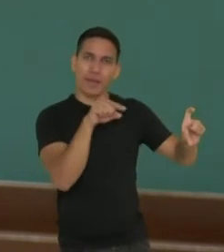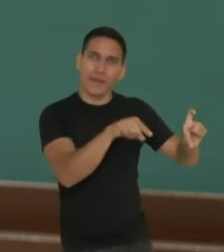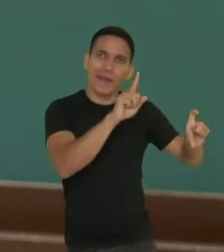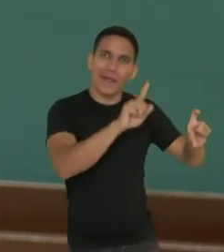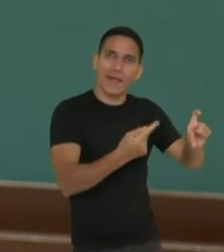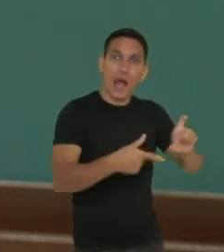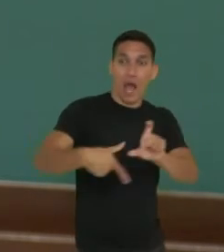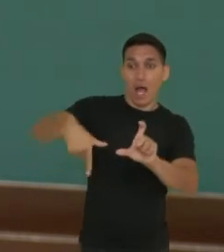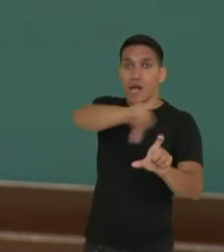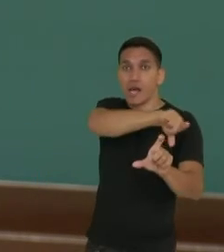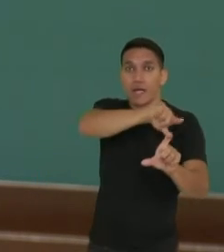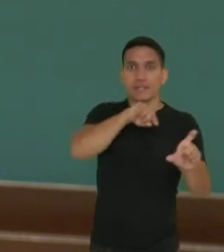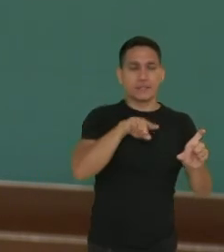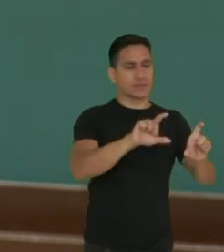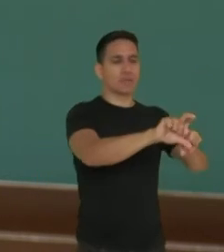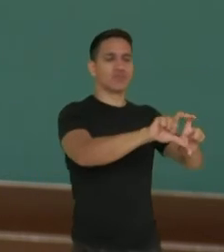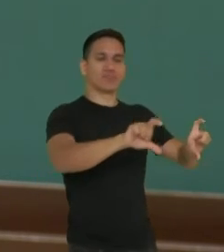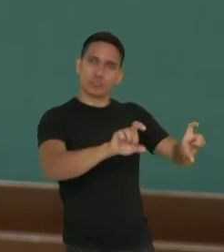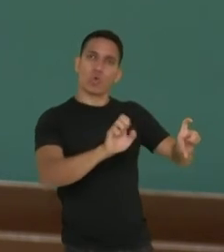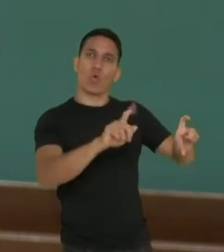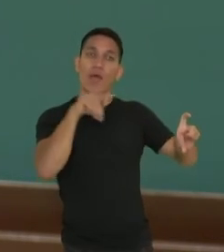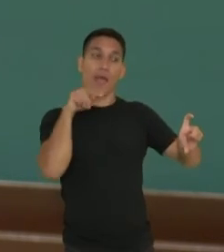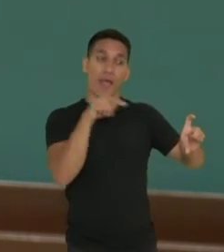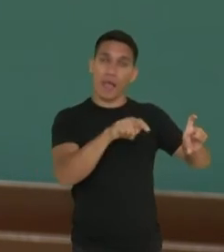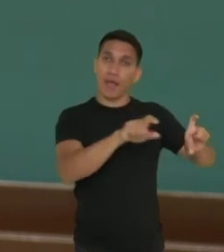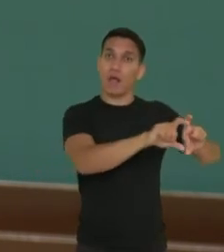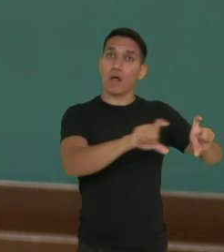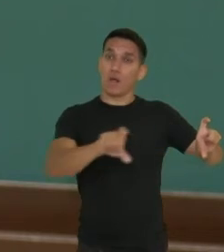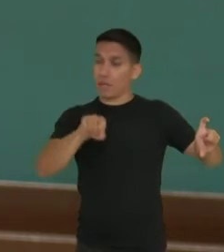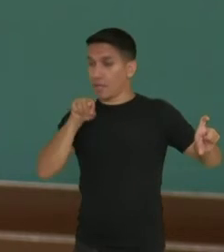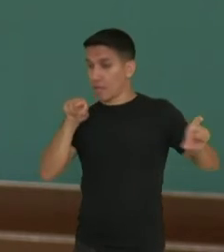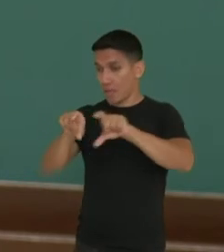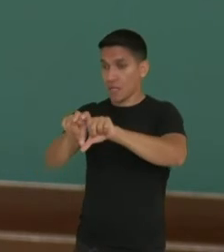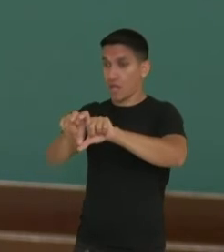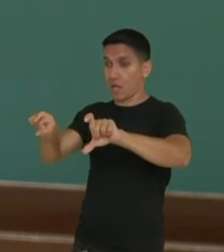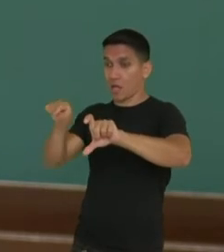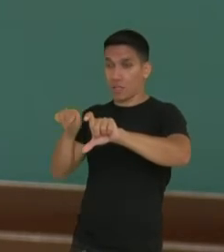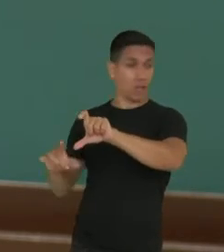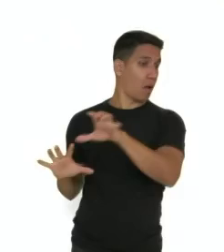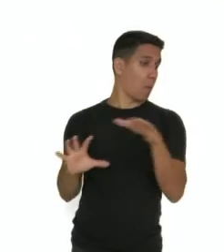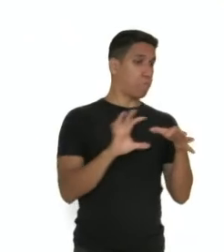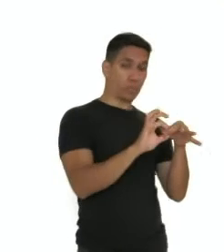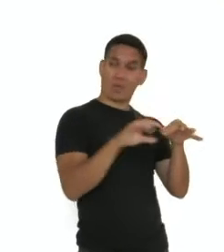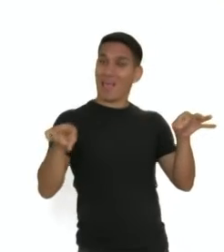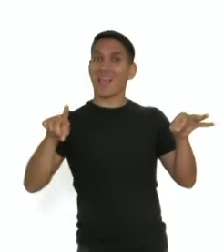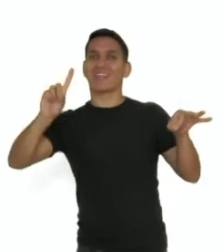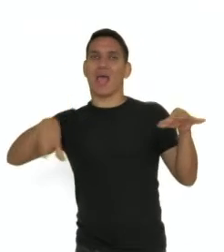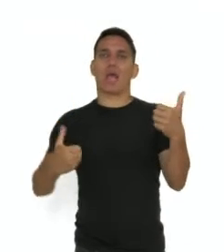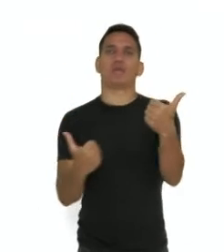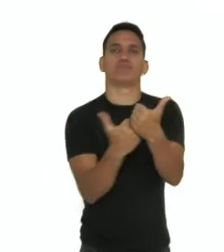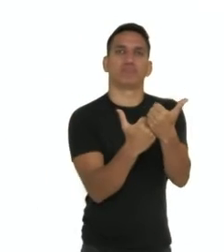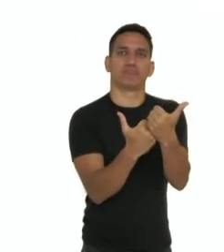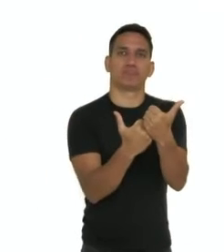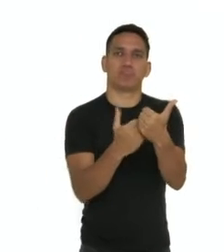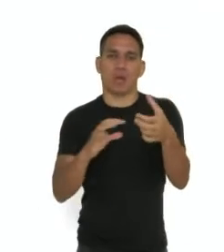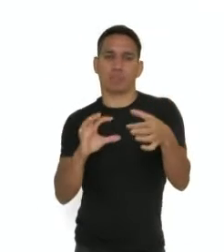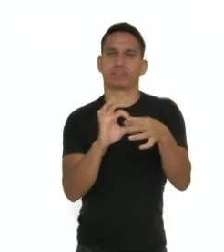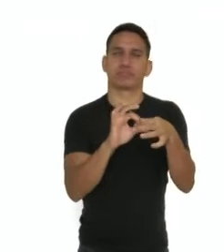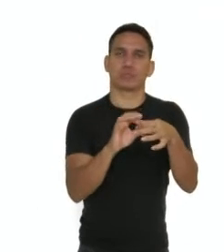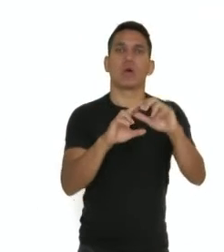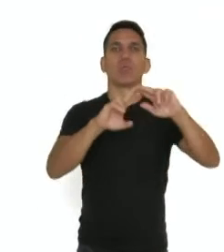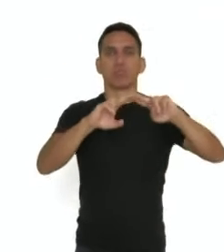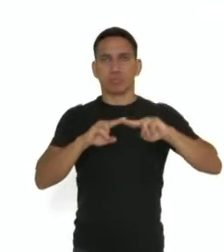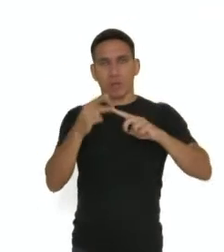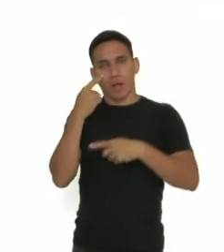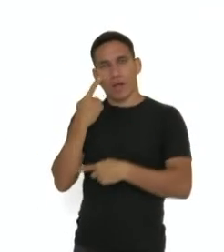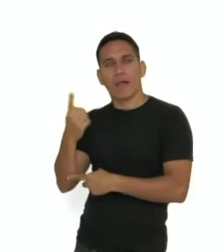oração antecedente, eu falo que ela é uma oração subordinada. Temos duas possibilidades em relação às orações